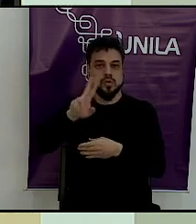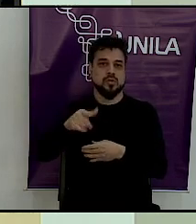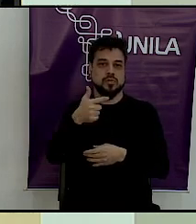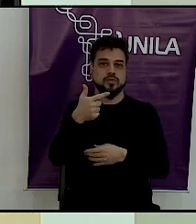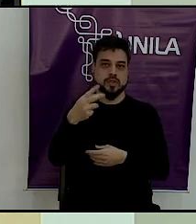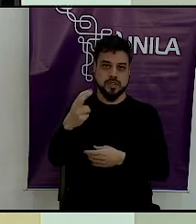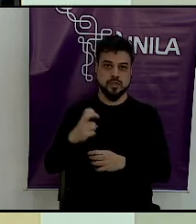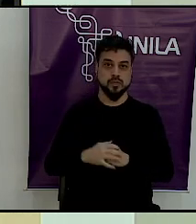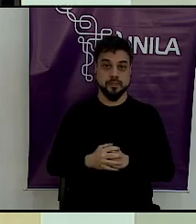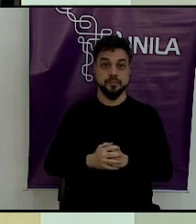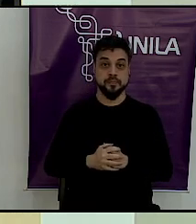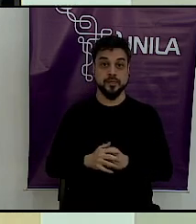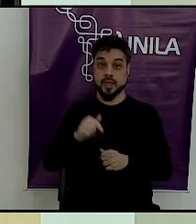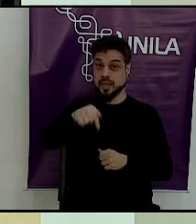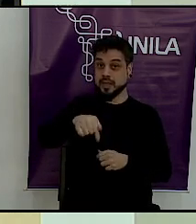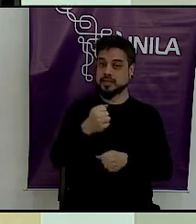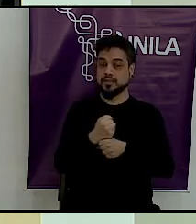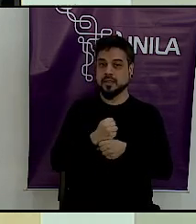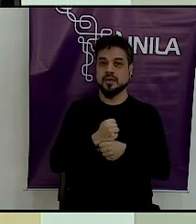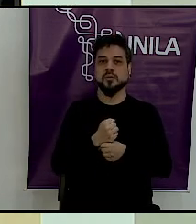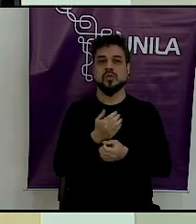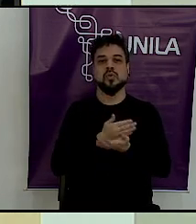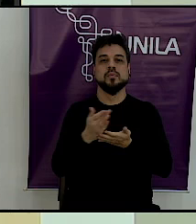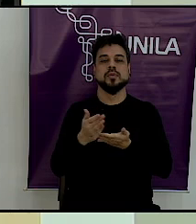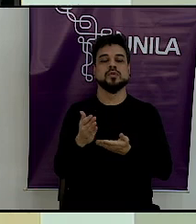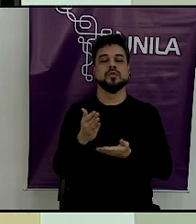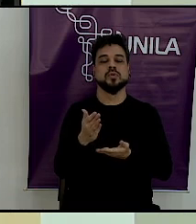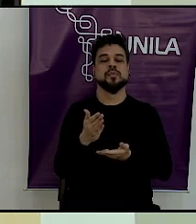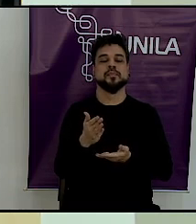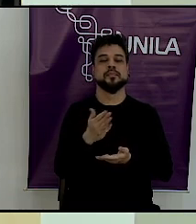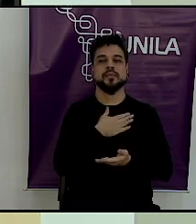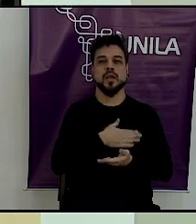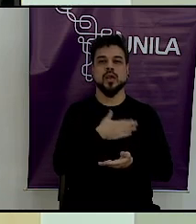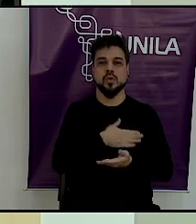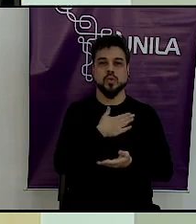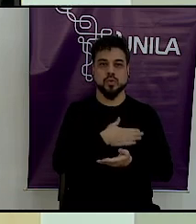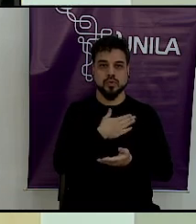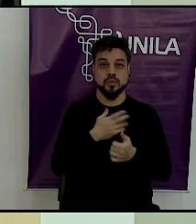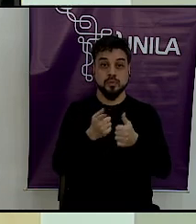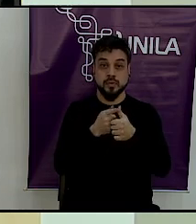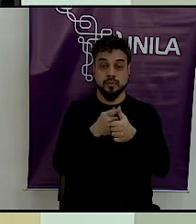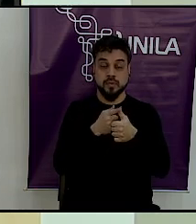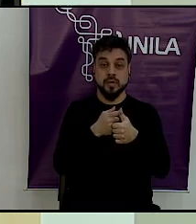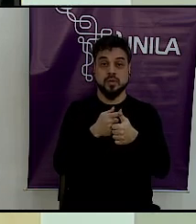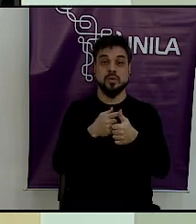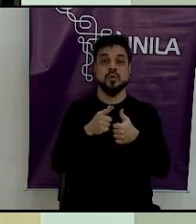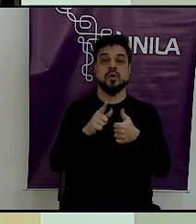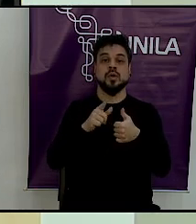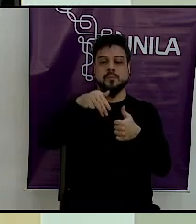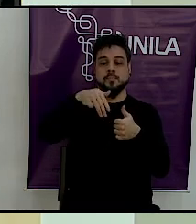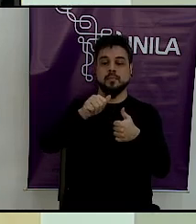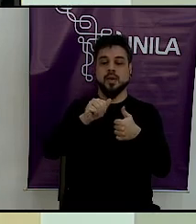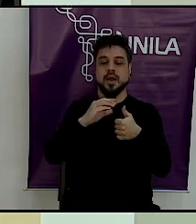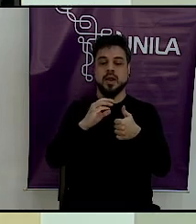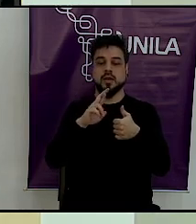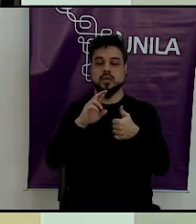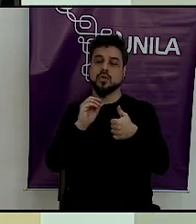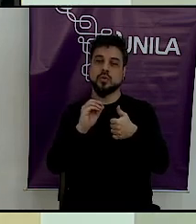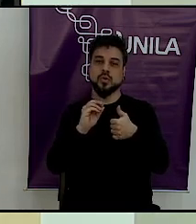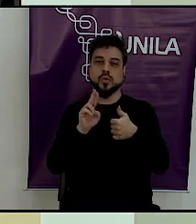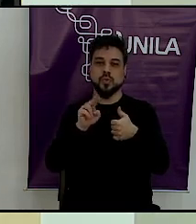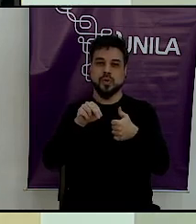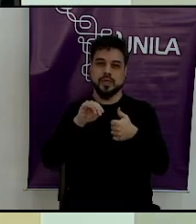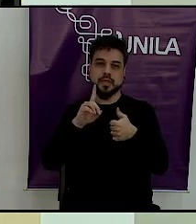ano, nós iniciamos em agosto com reuniões com as macro-unidades. Essa, inclusive, foi uma sugestão